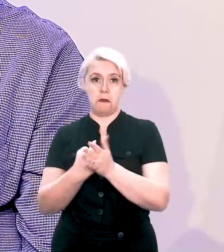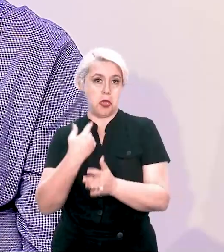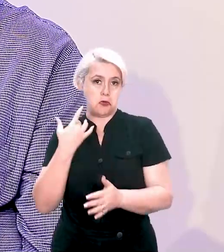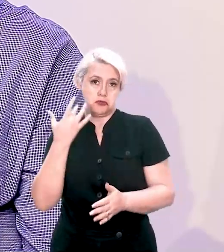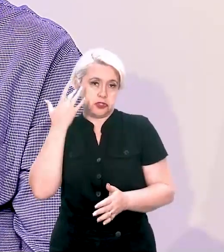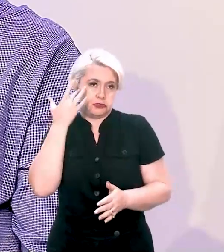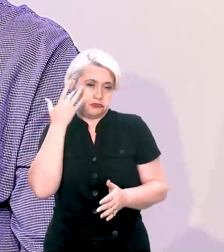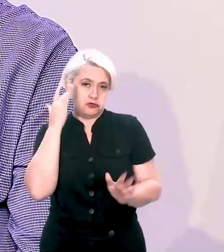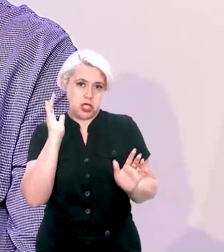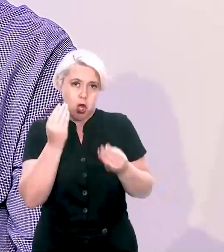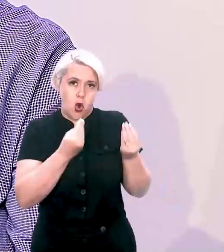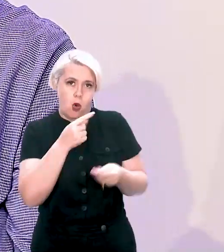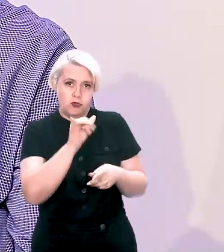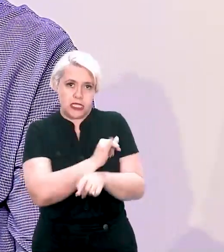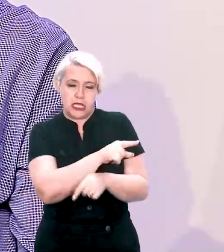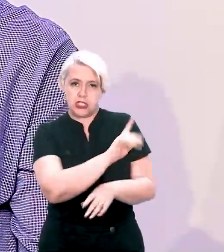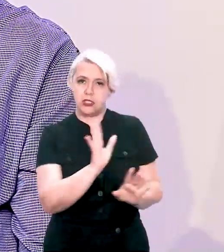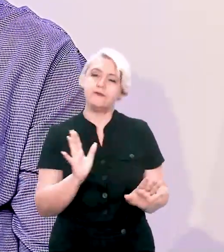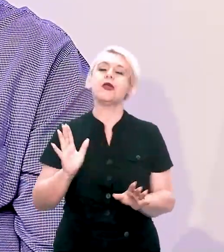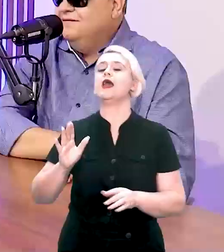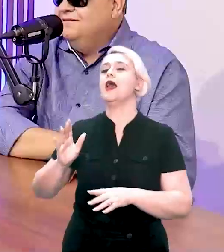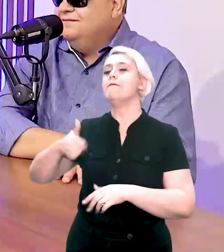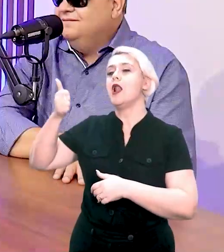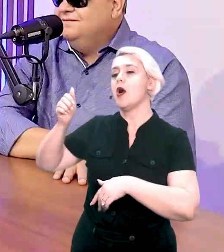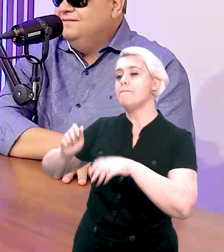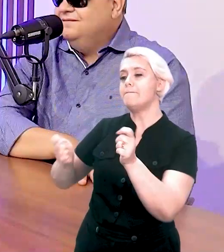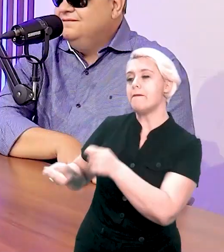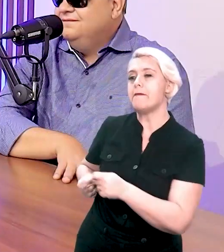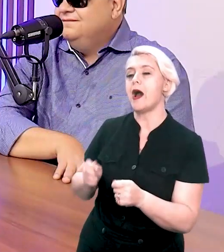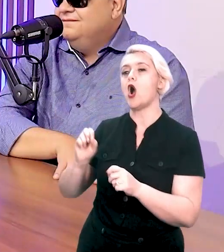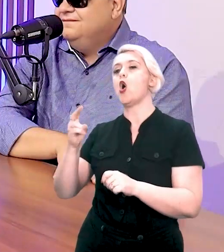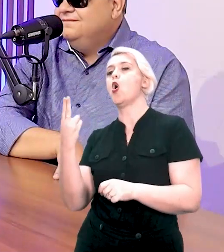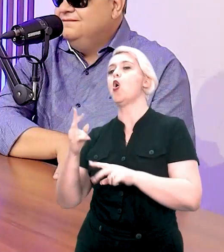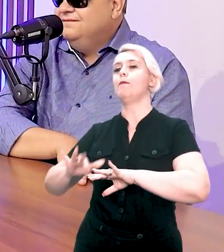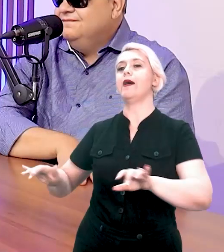engenheiro. Ele é melhor na bateria ou no teclado?